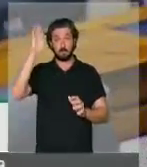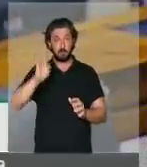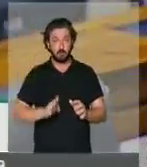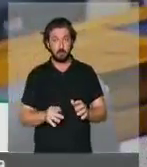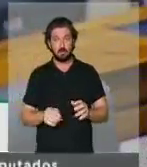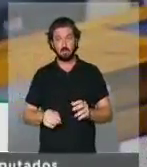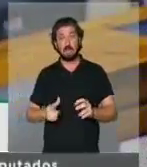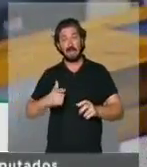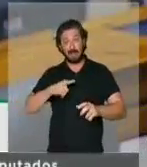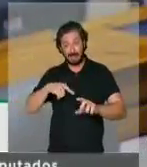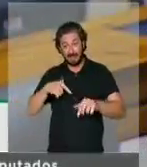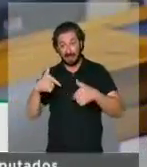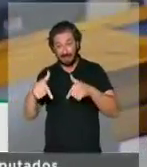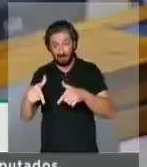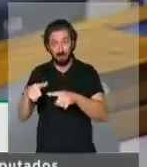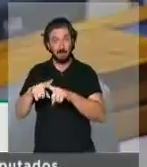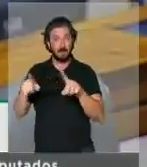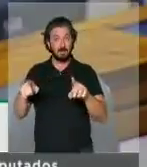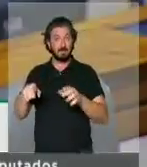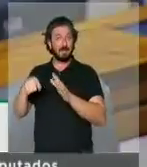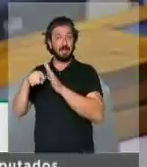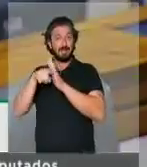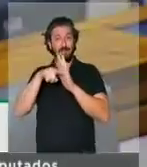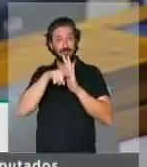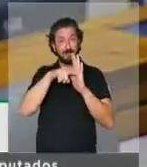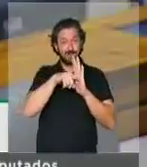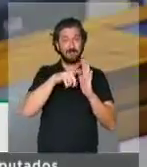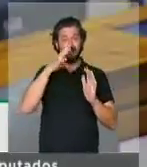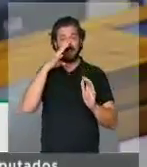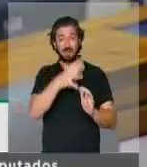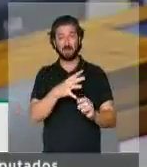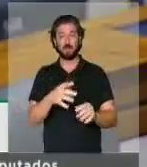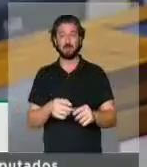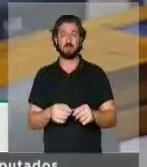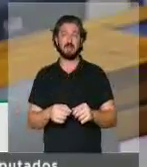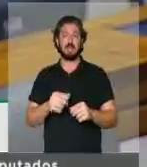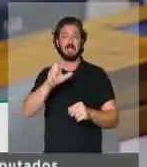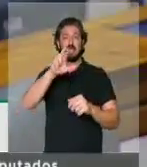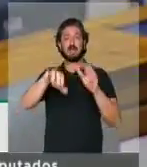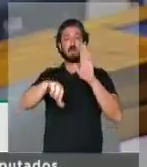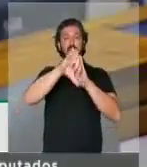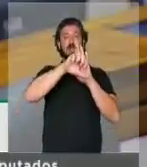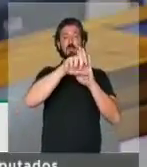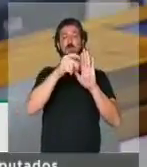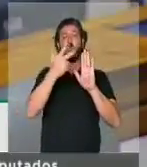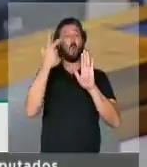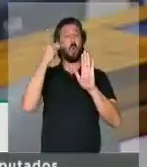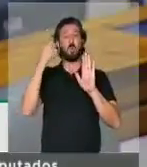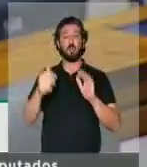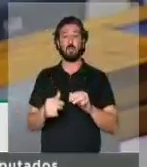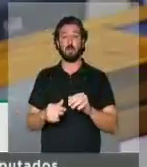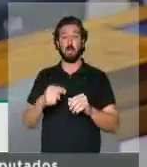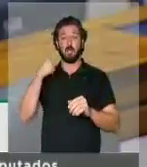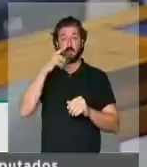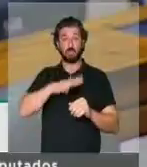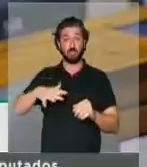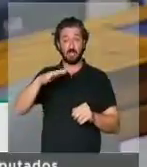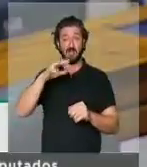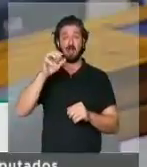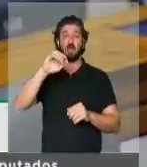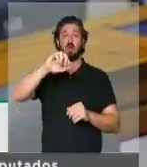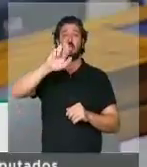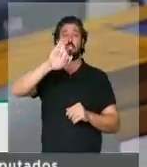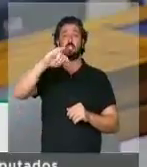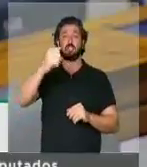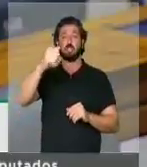no exercício do mandato a ser denunciado por crime comum. O procurador-geral da República, Rodrigo Janot,